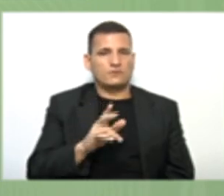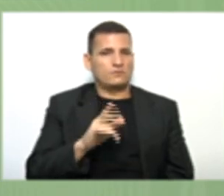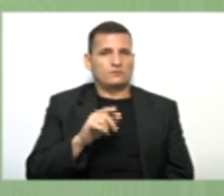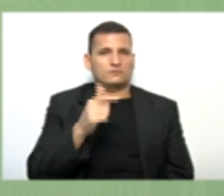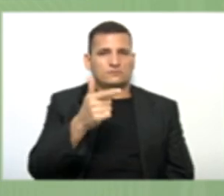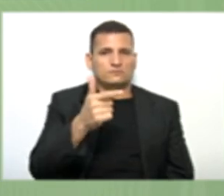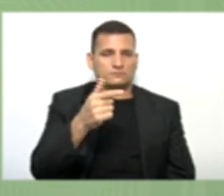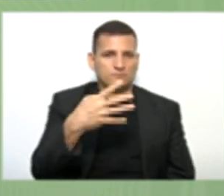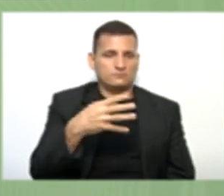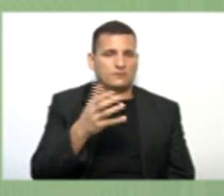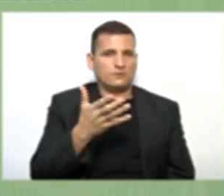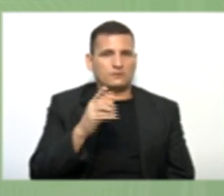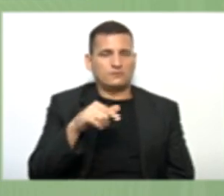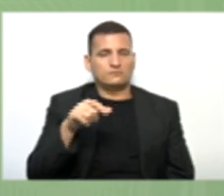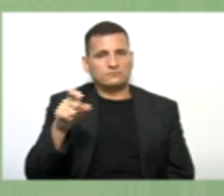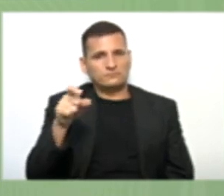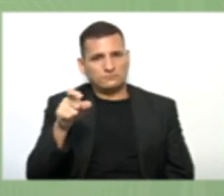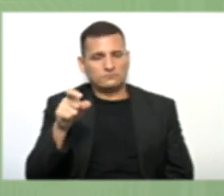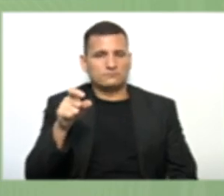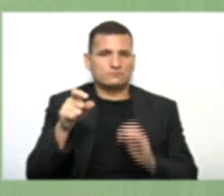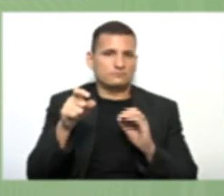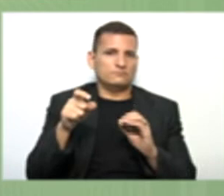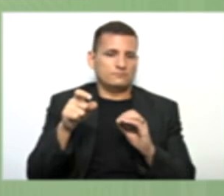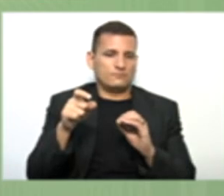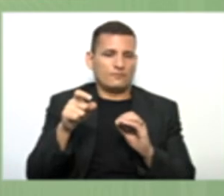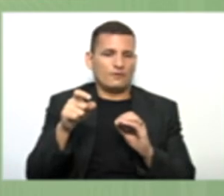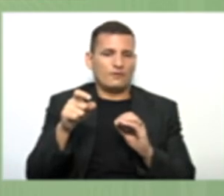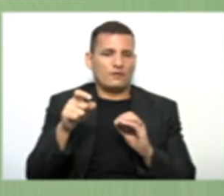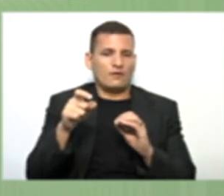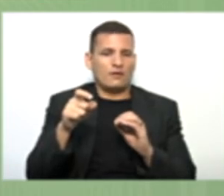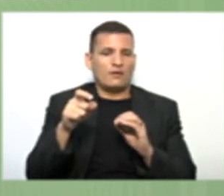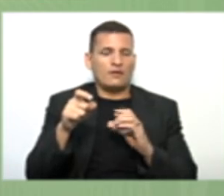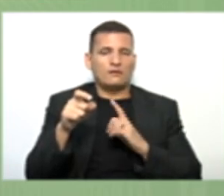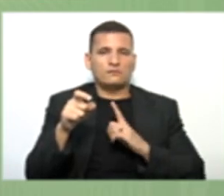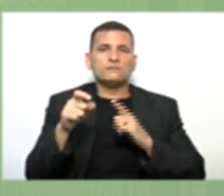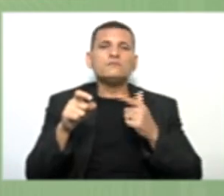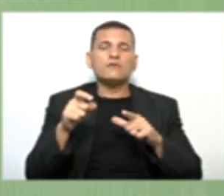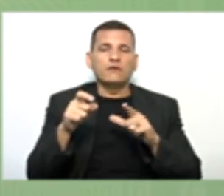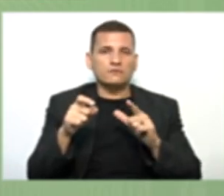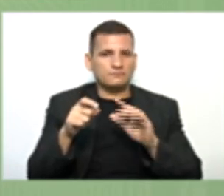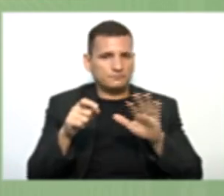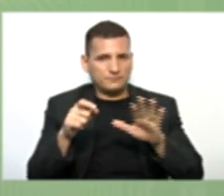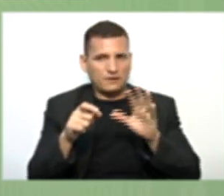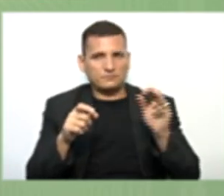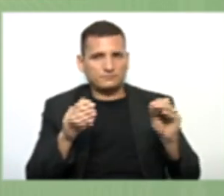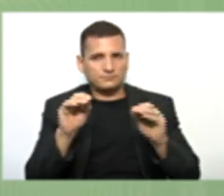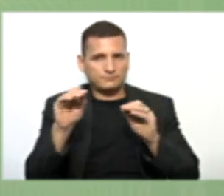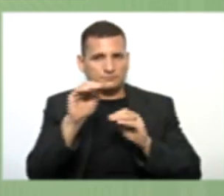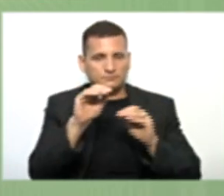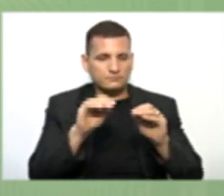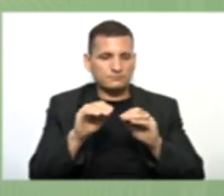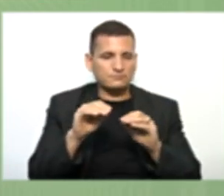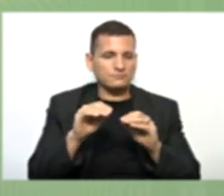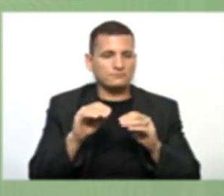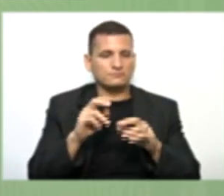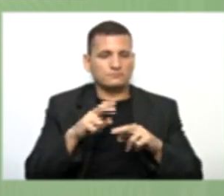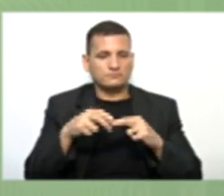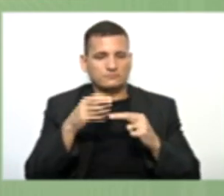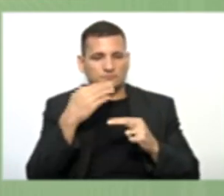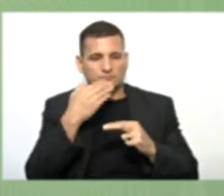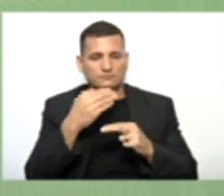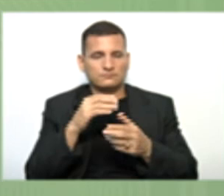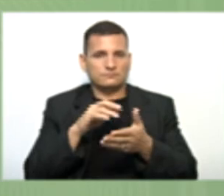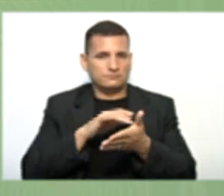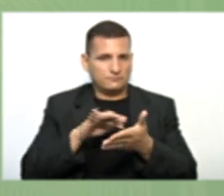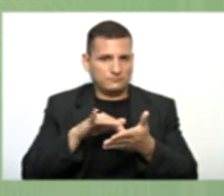E agora ele virou o X e a bolinha. Eu tenho outros espaços para poder preencher na lista. Por isso que ele pede, digite